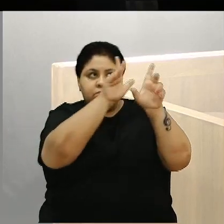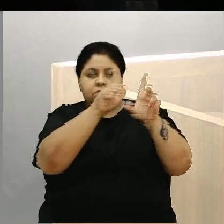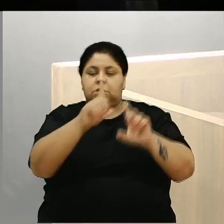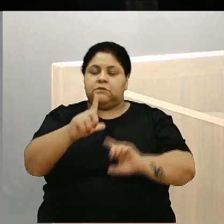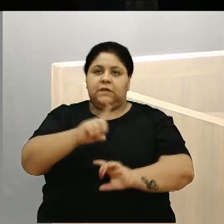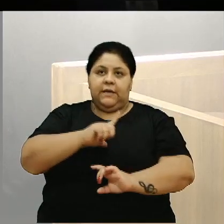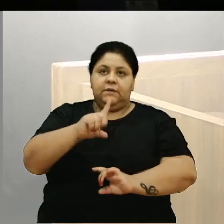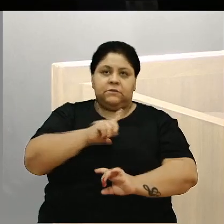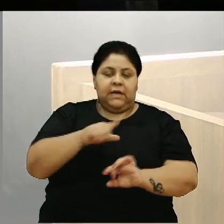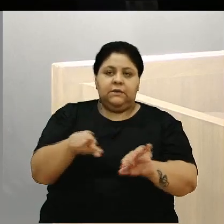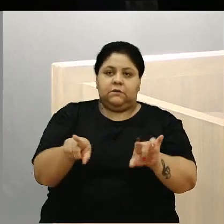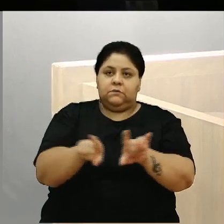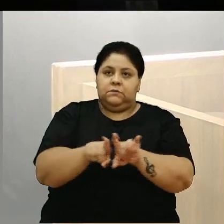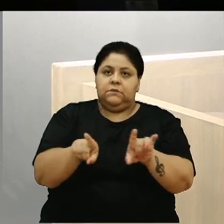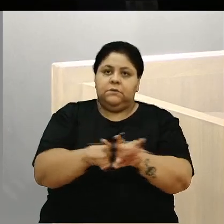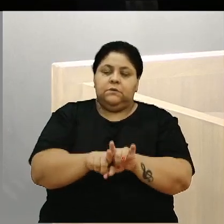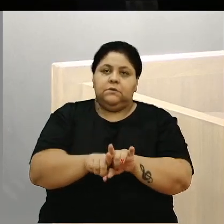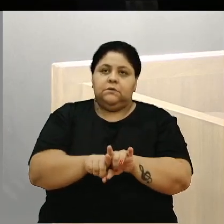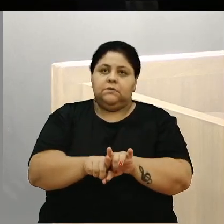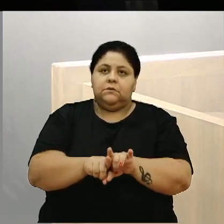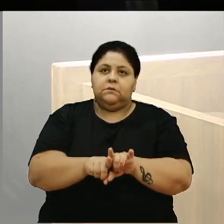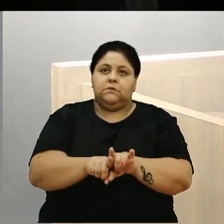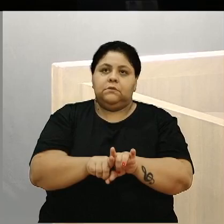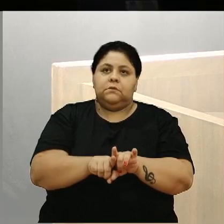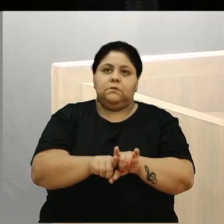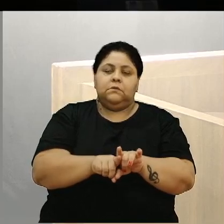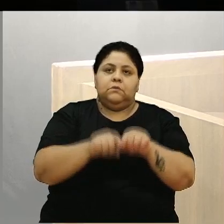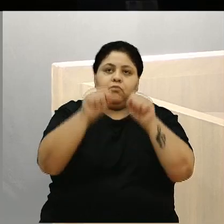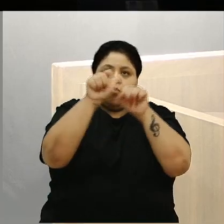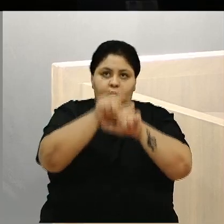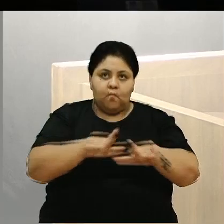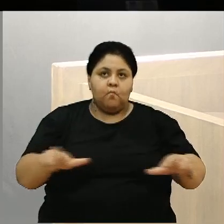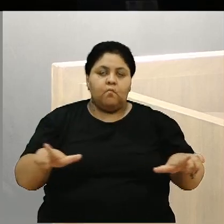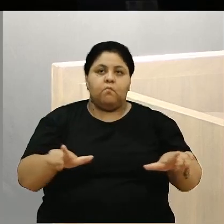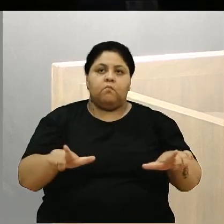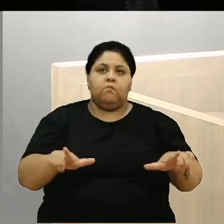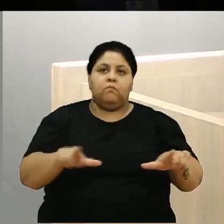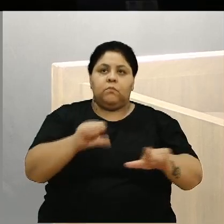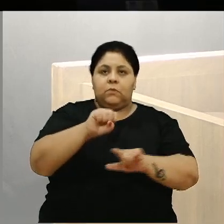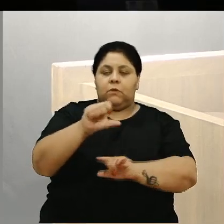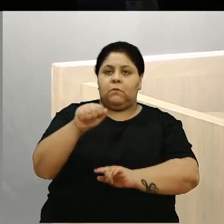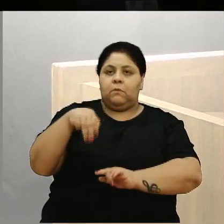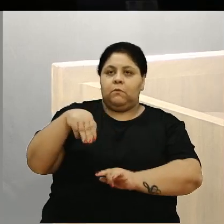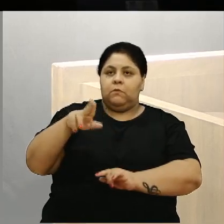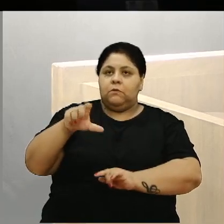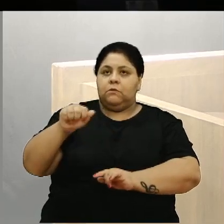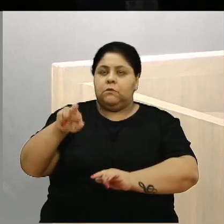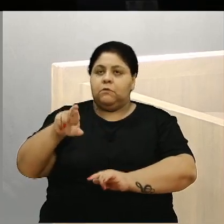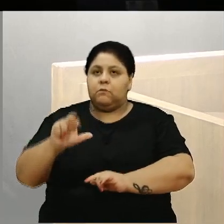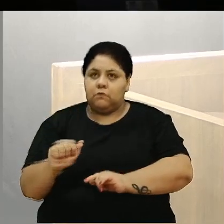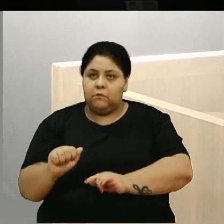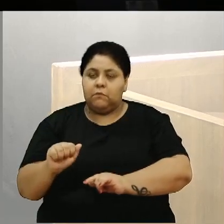uma situação lá na estação de tratamento do Samuara, né, que não estava ainda